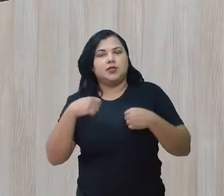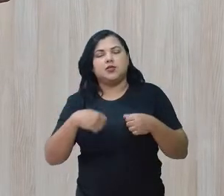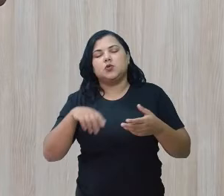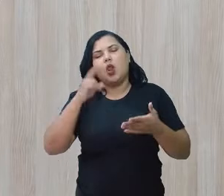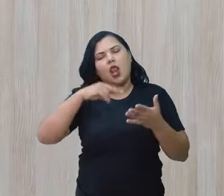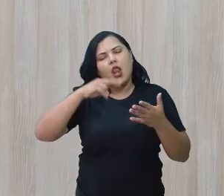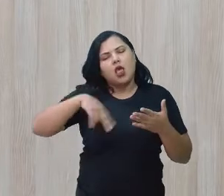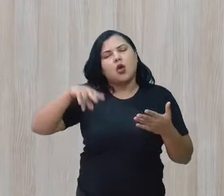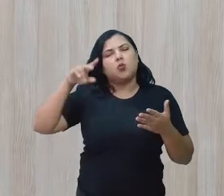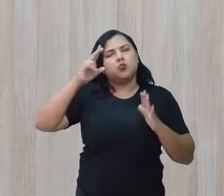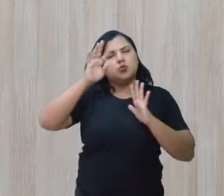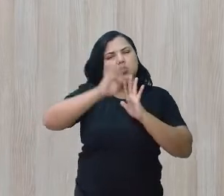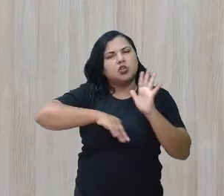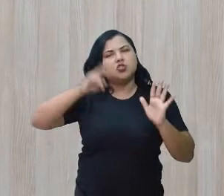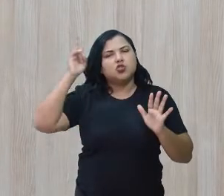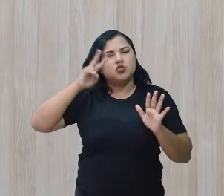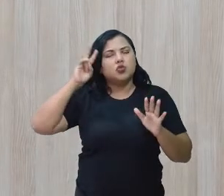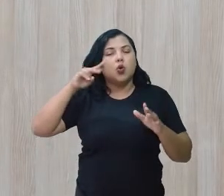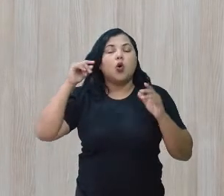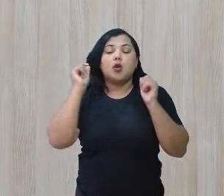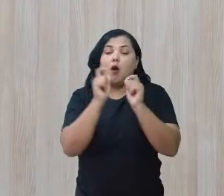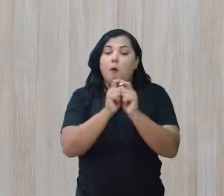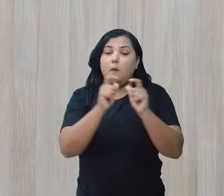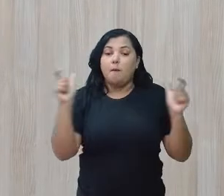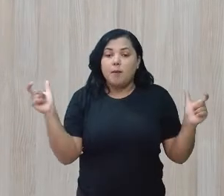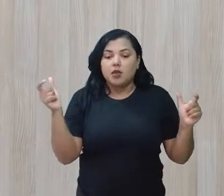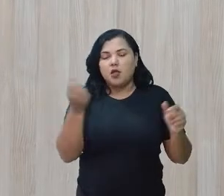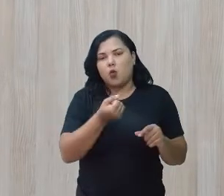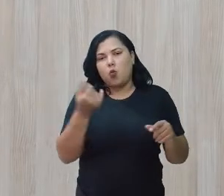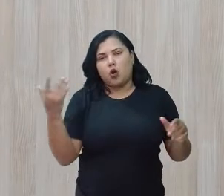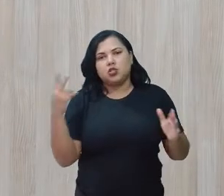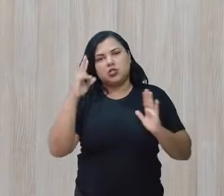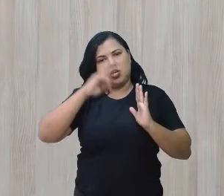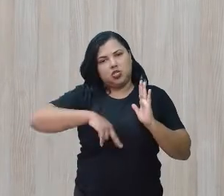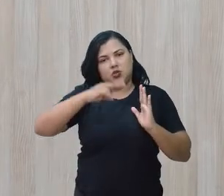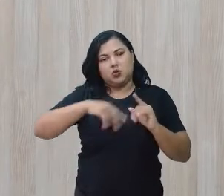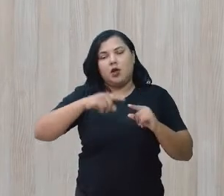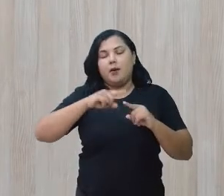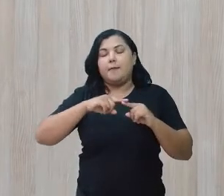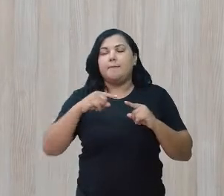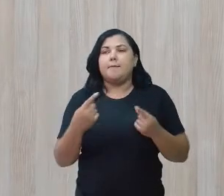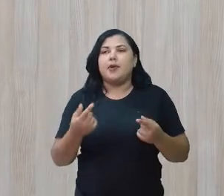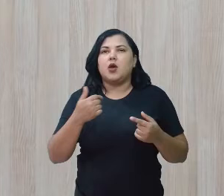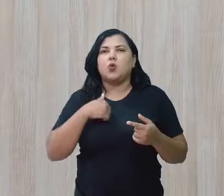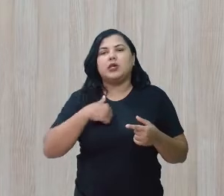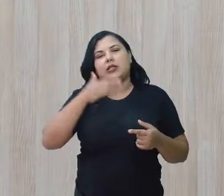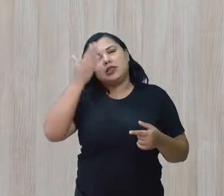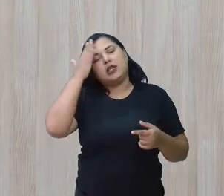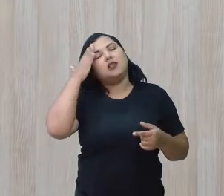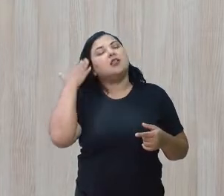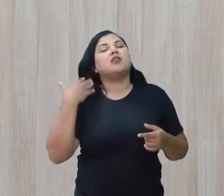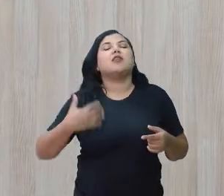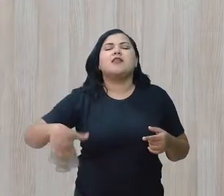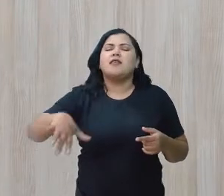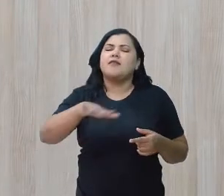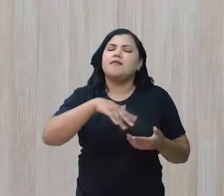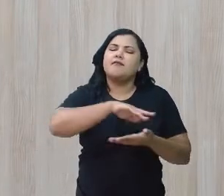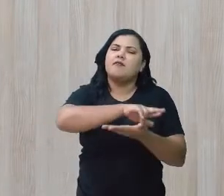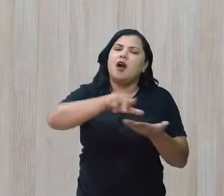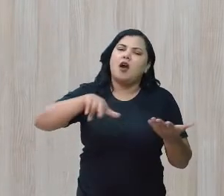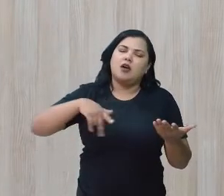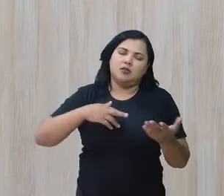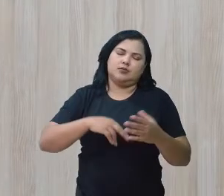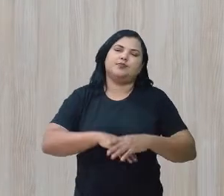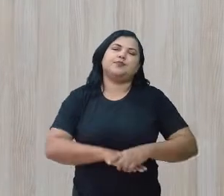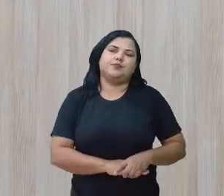preciso ampliar o meu repertório para que o meu argumento não fique fraco, né? Para que o meu texto também